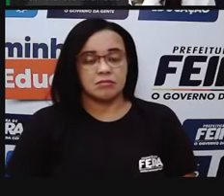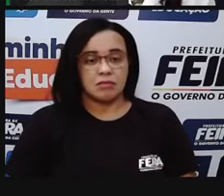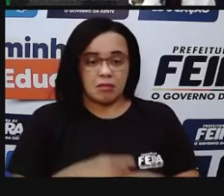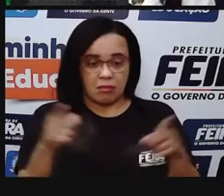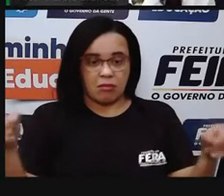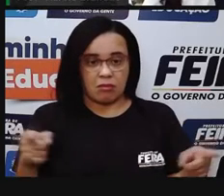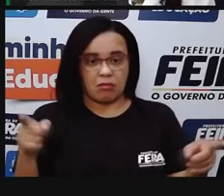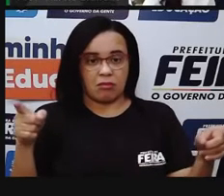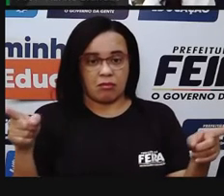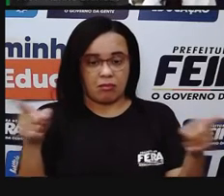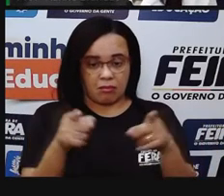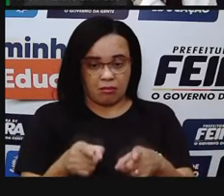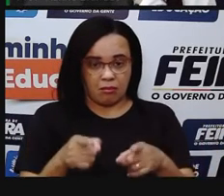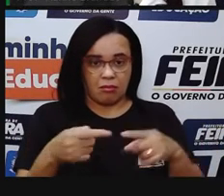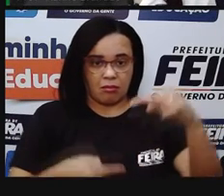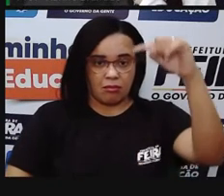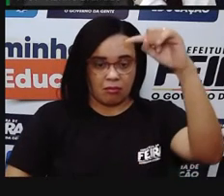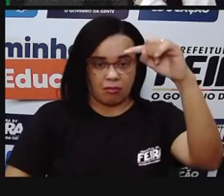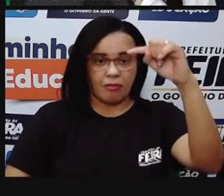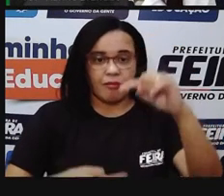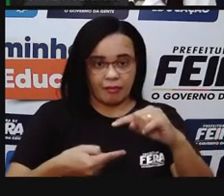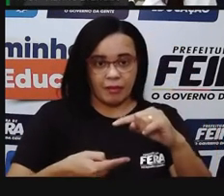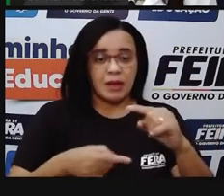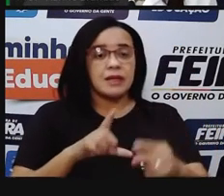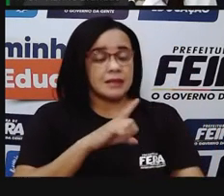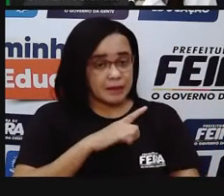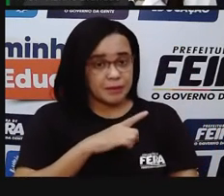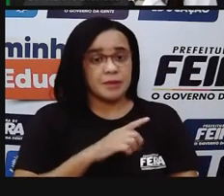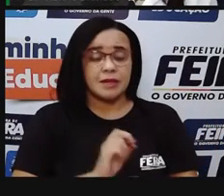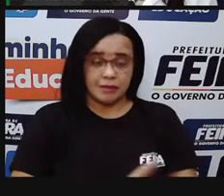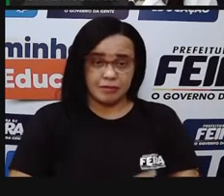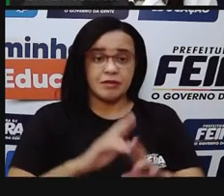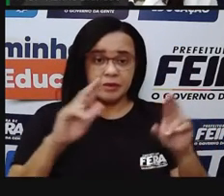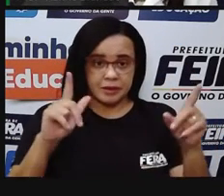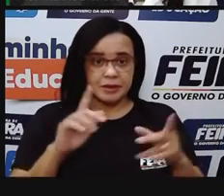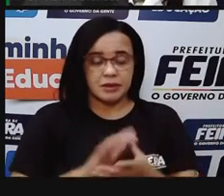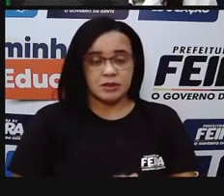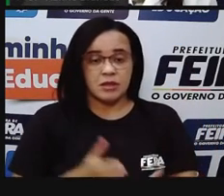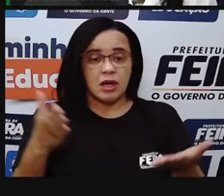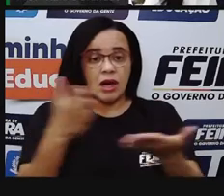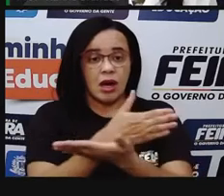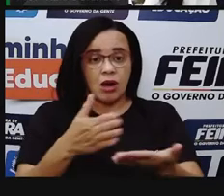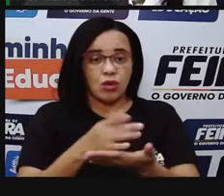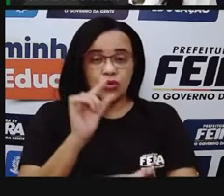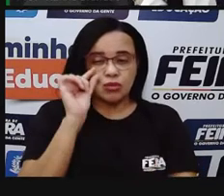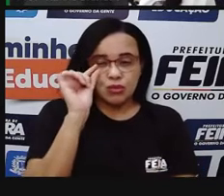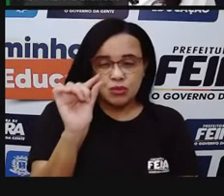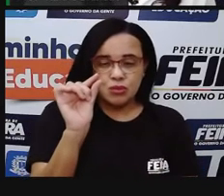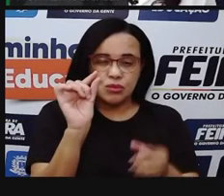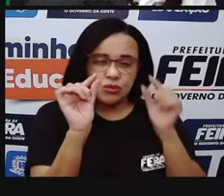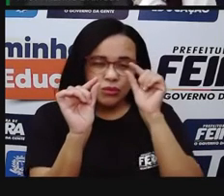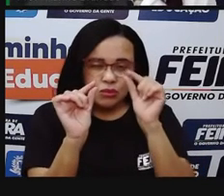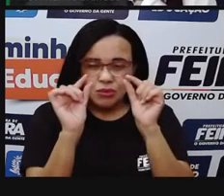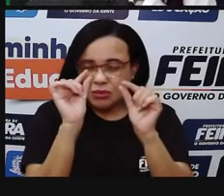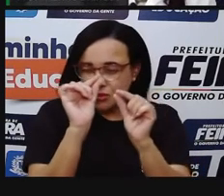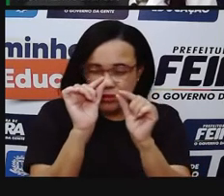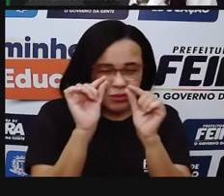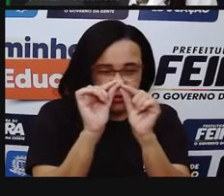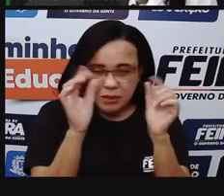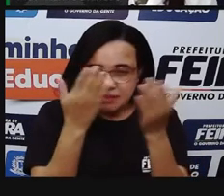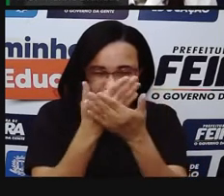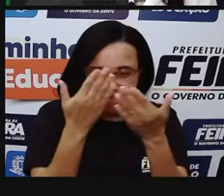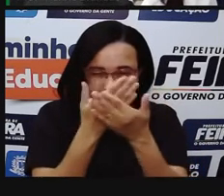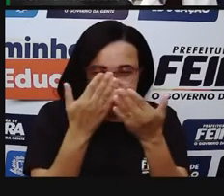que são microscópicos e nós temos seres vivos que têm 50 metros de altura. Eita! E aí, qual